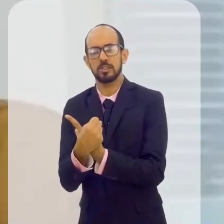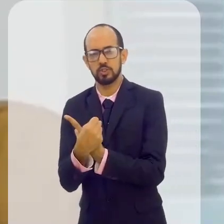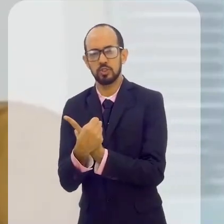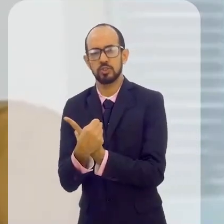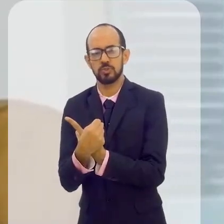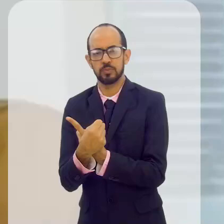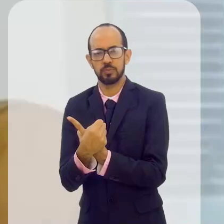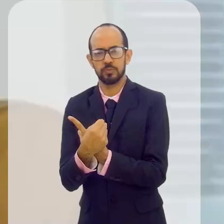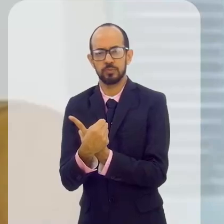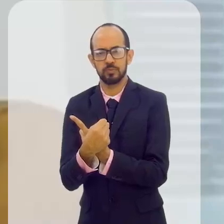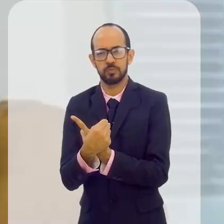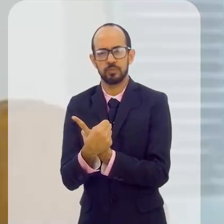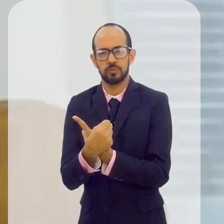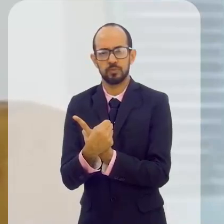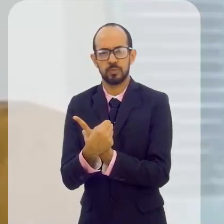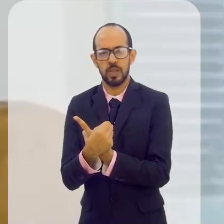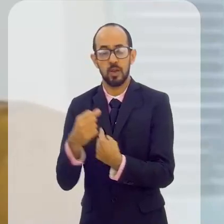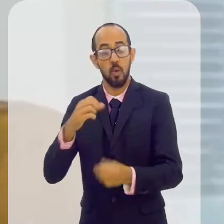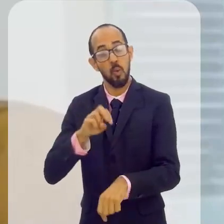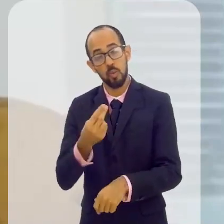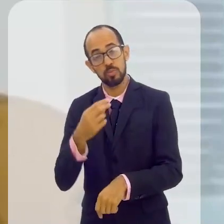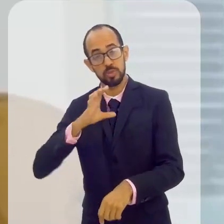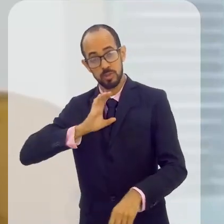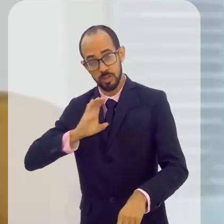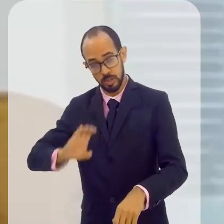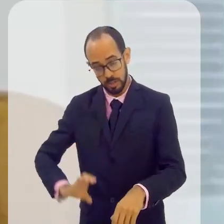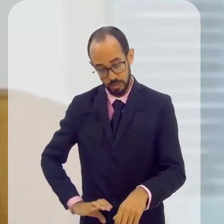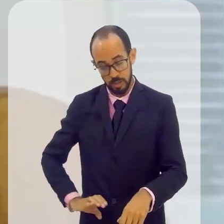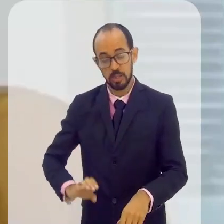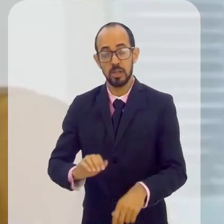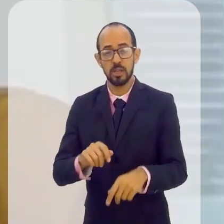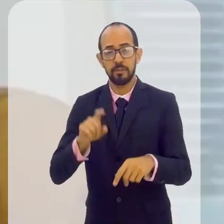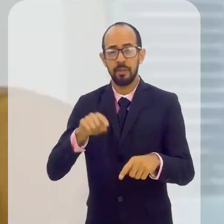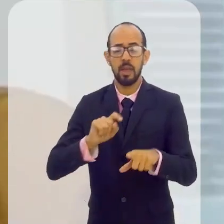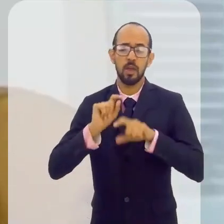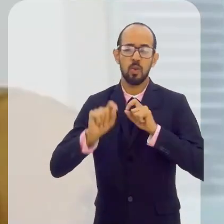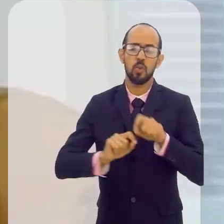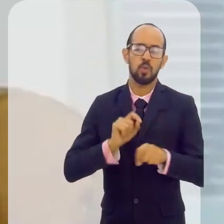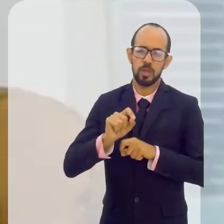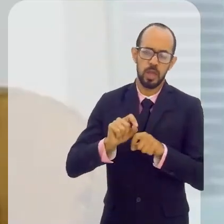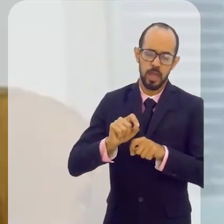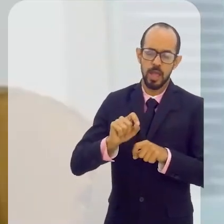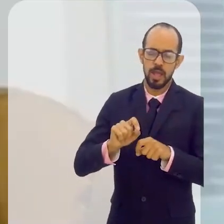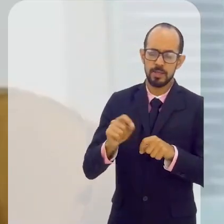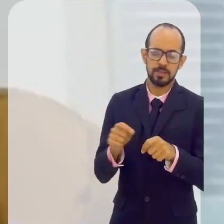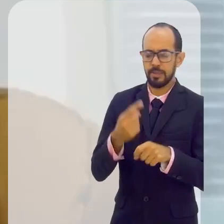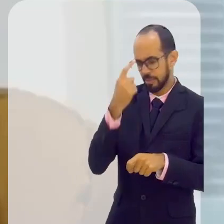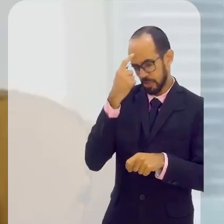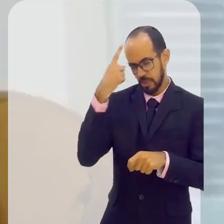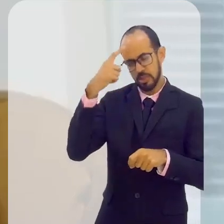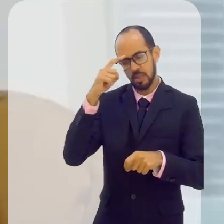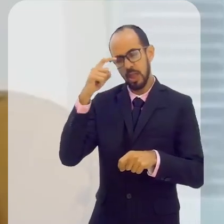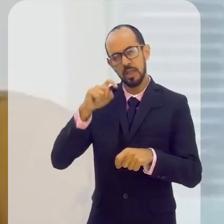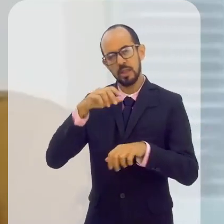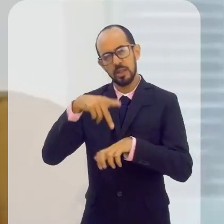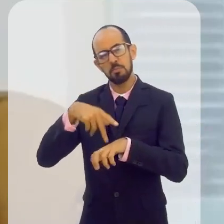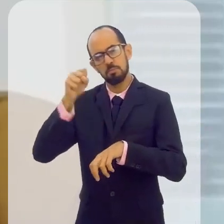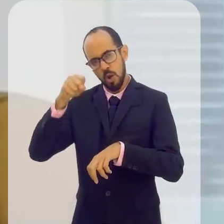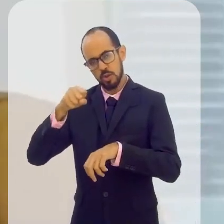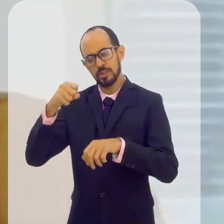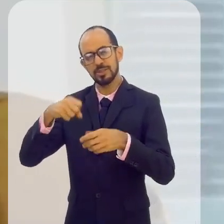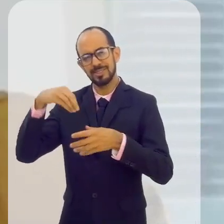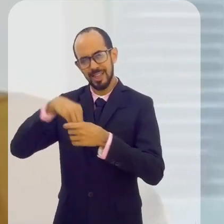ensino-trabalho-comunidade, né? Ensino, trabalho, cidadania, que é muito essa vertente da extensão que a gente traz para dentro